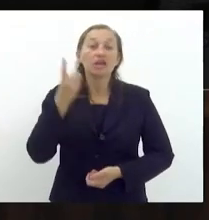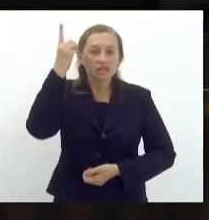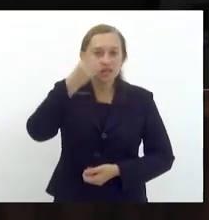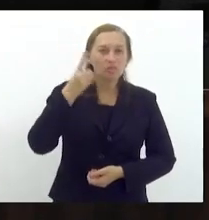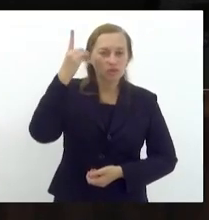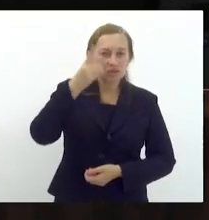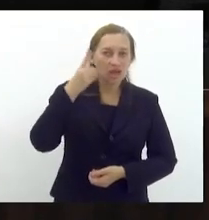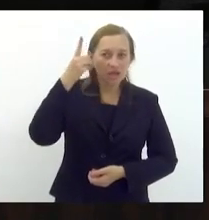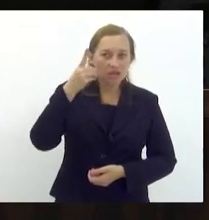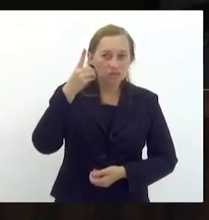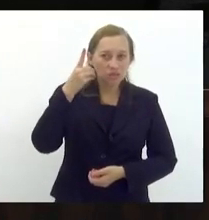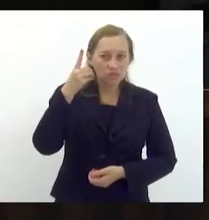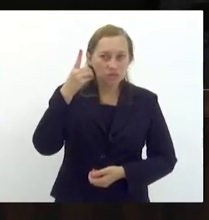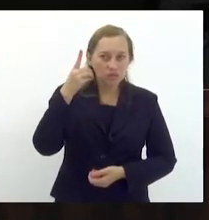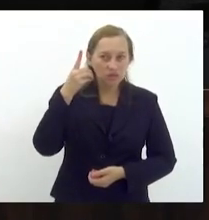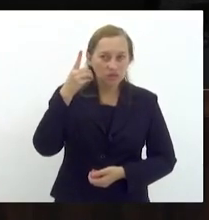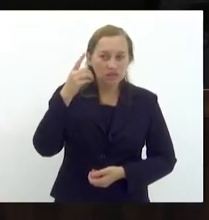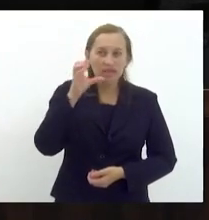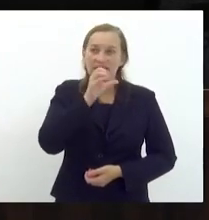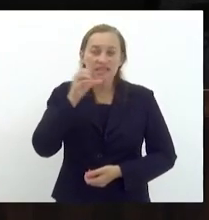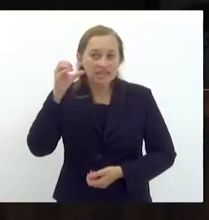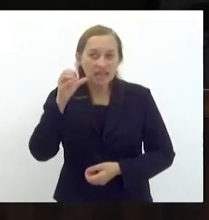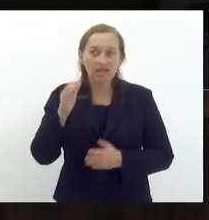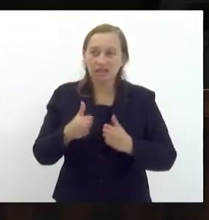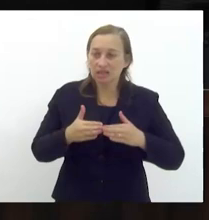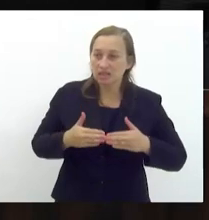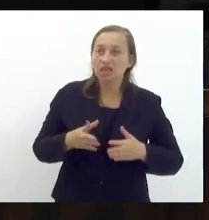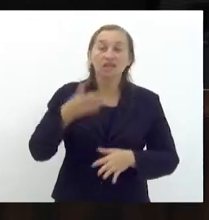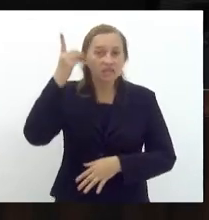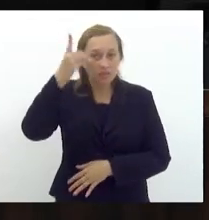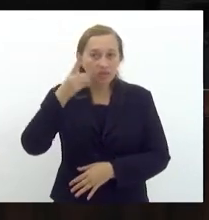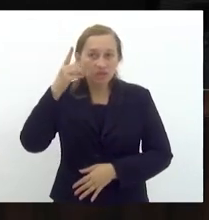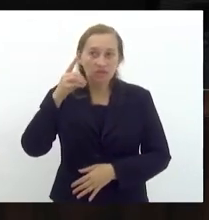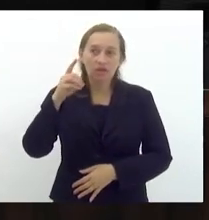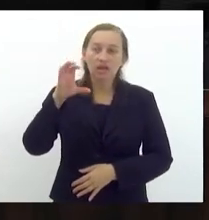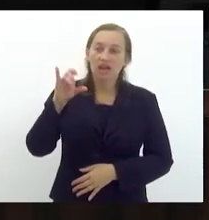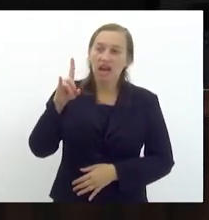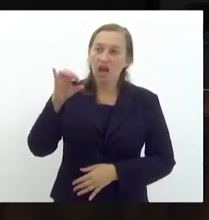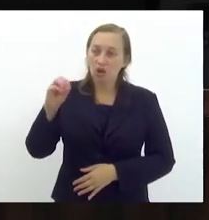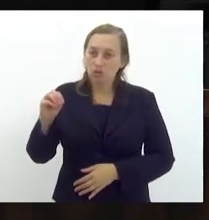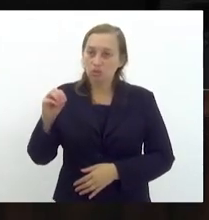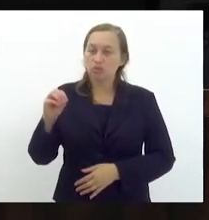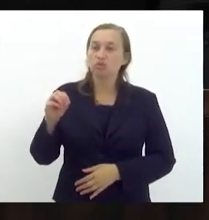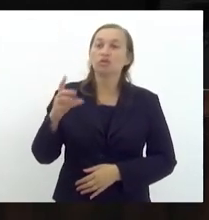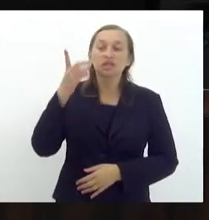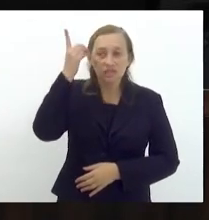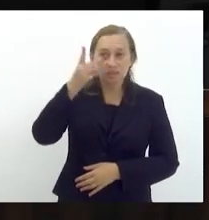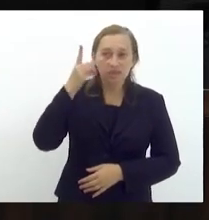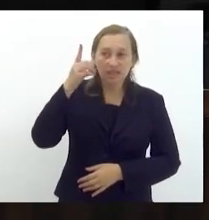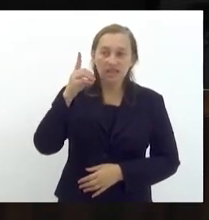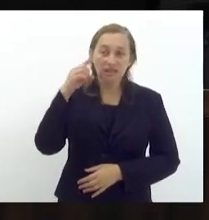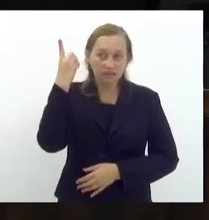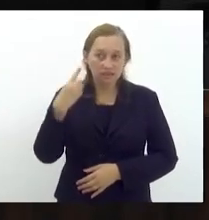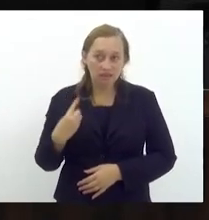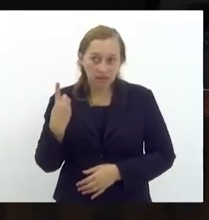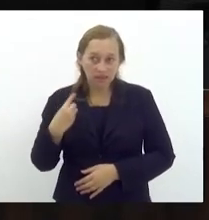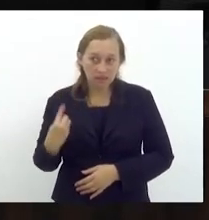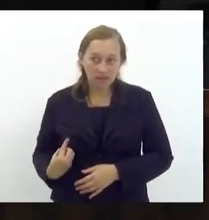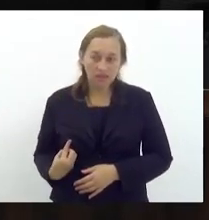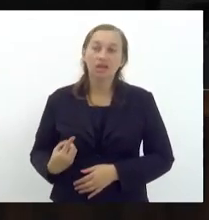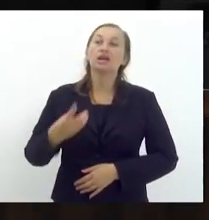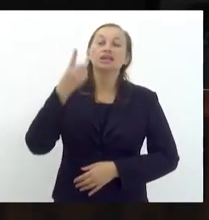deputada do deputada Deputado Cláudio Caiado deputada Dani Balbi